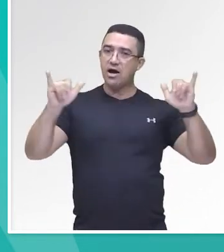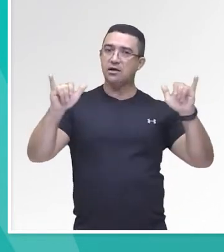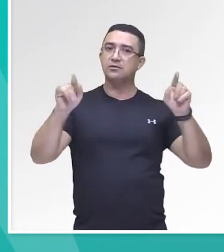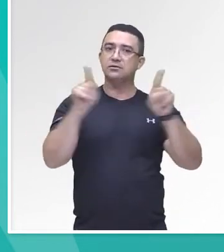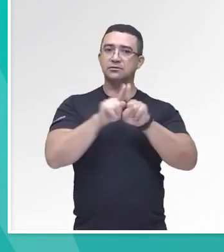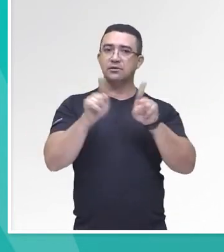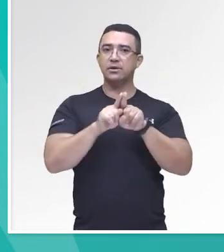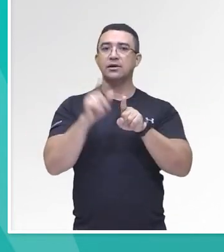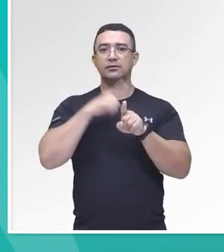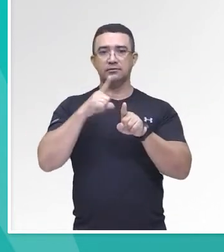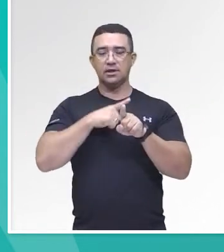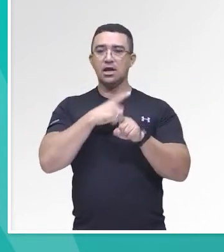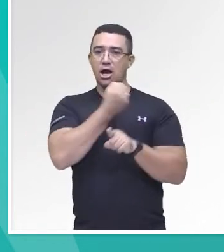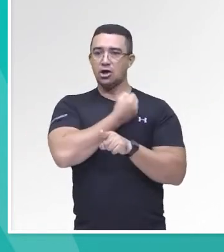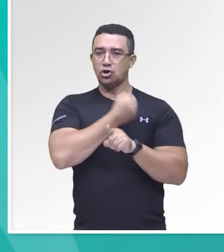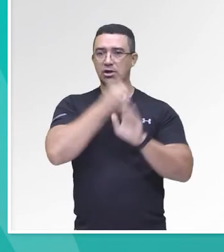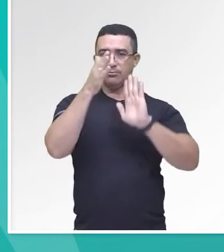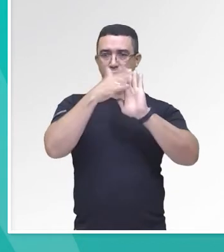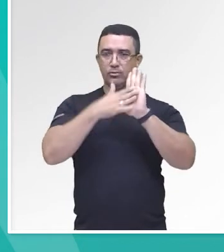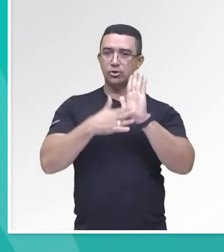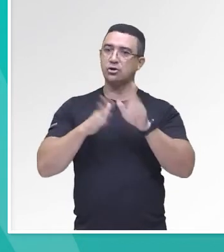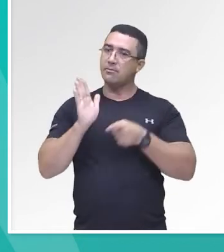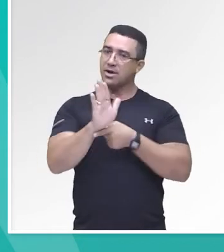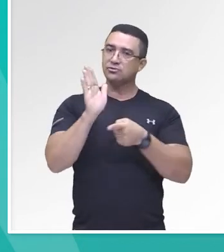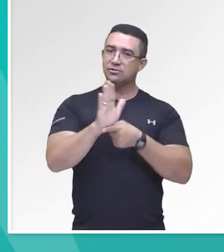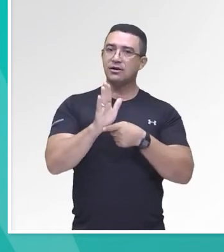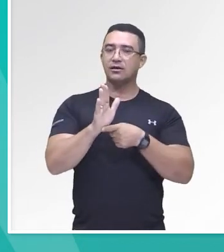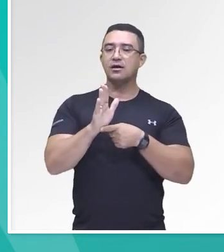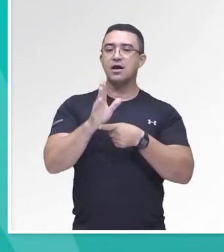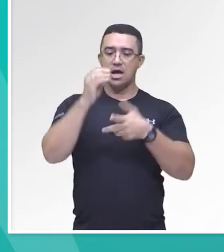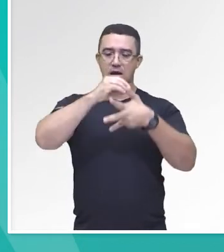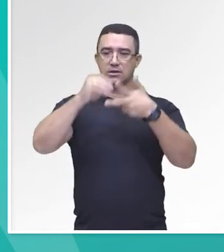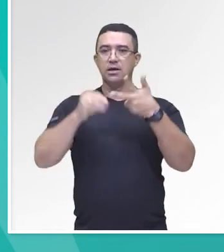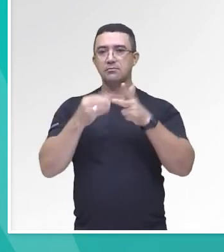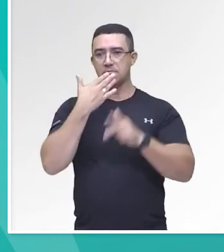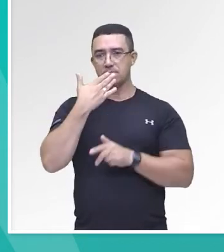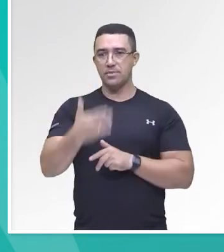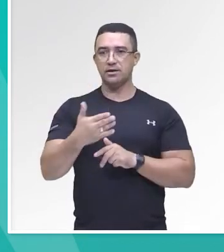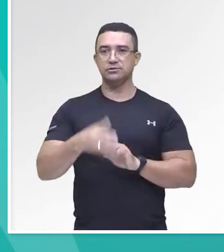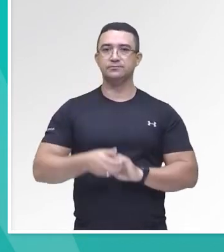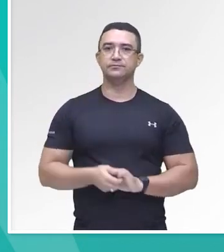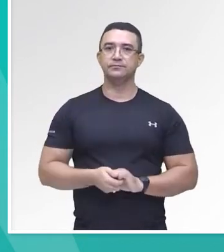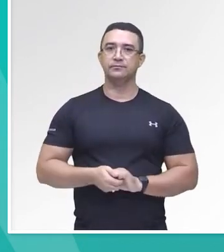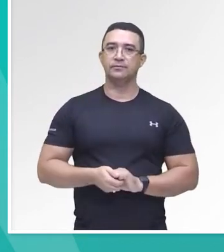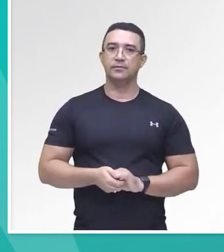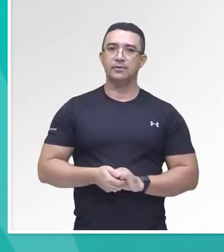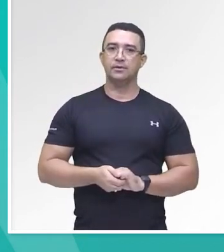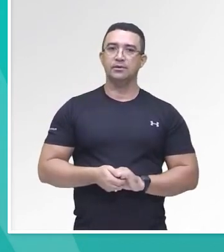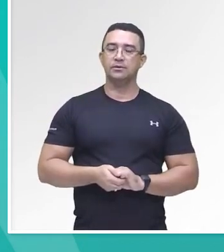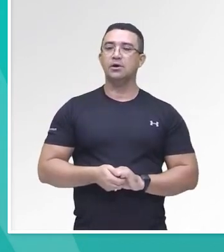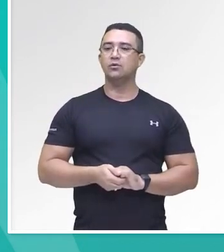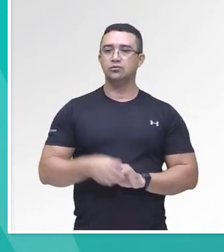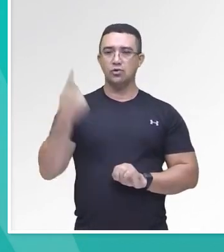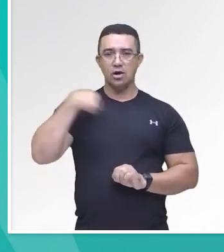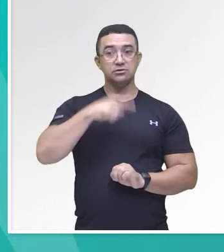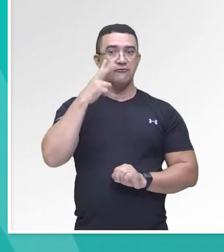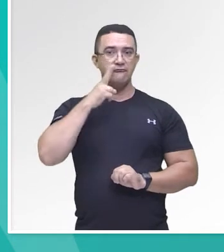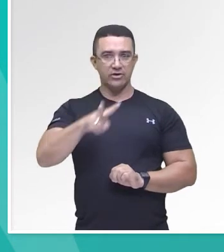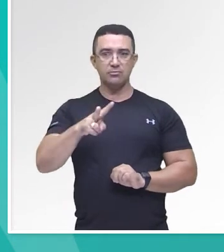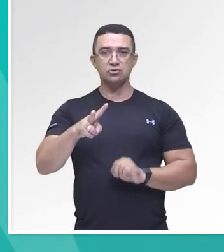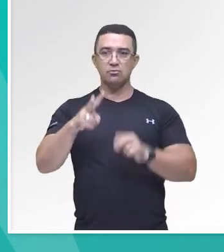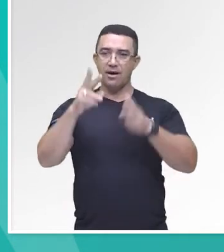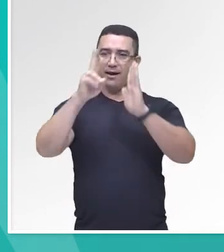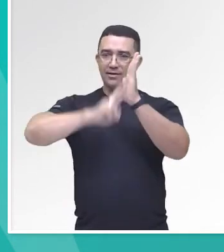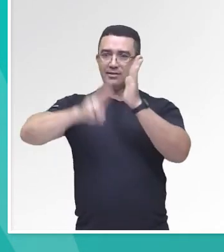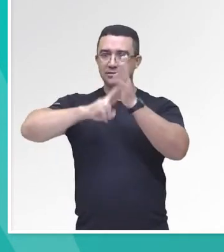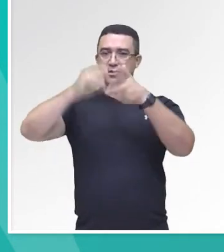a nota para a proposta de intervenção que o Enem pede. Ok até aí? Então, a gente passeou por uma redação do Enem que fala sobre o